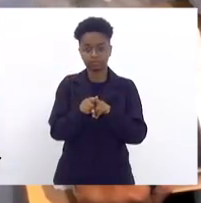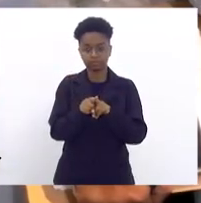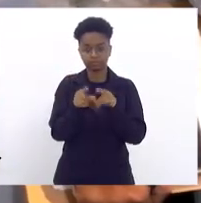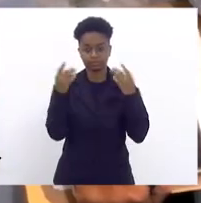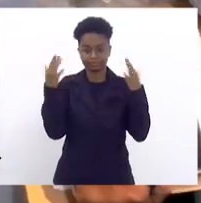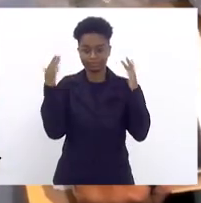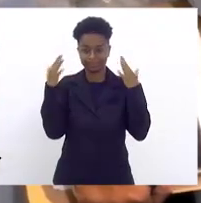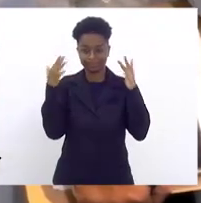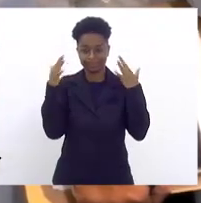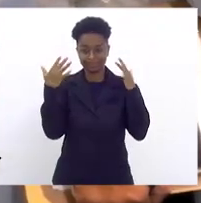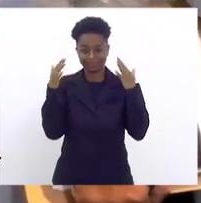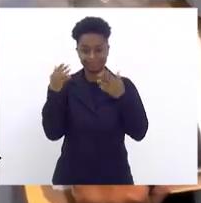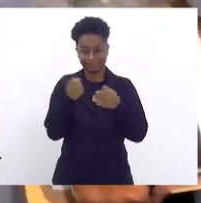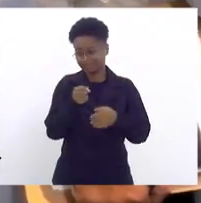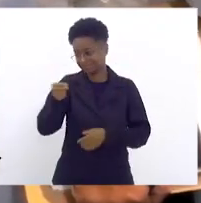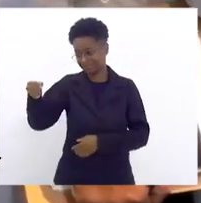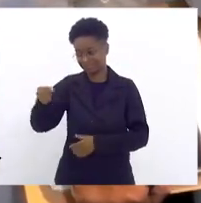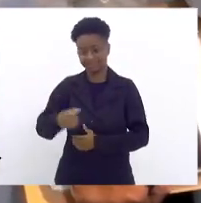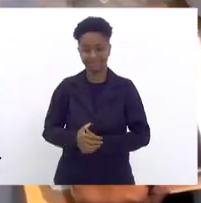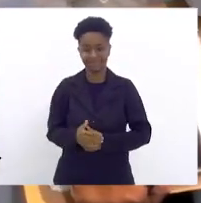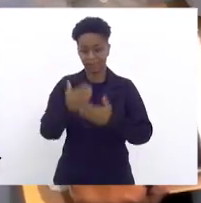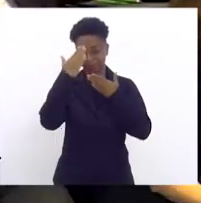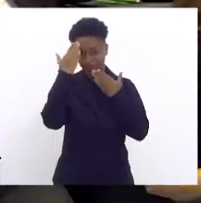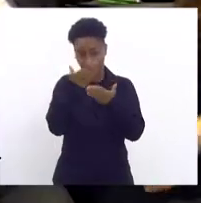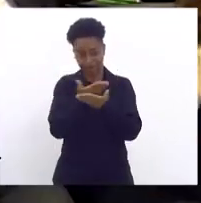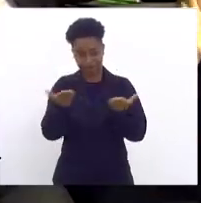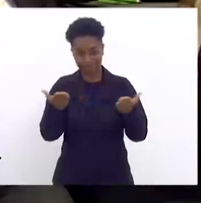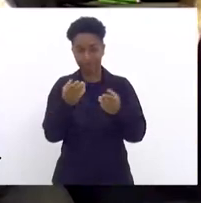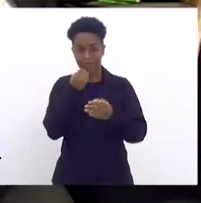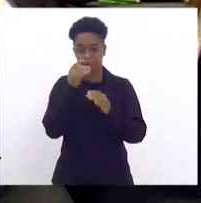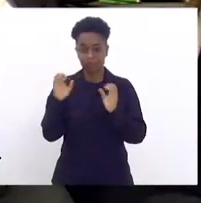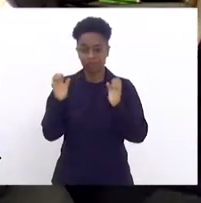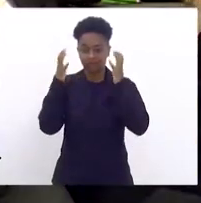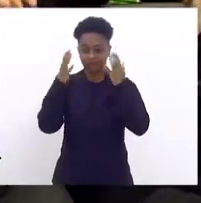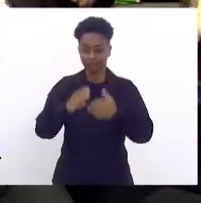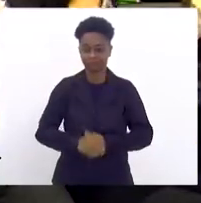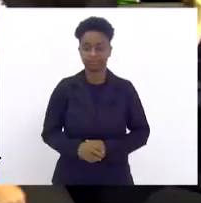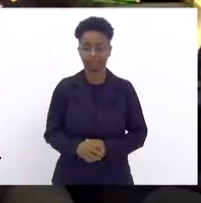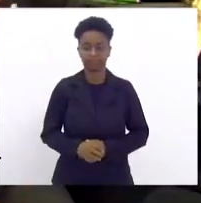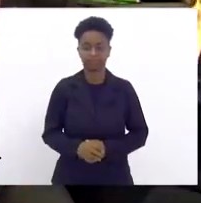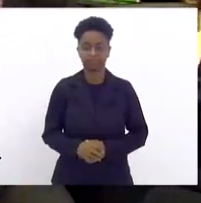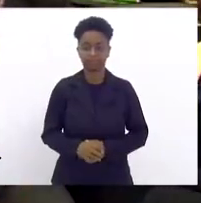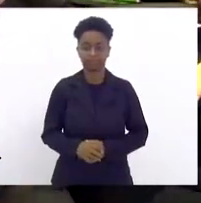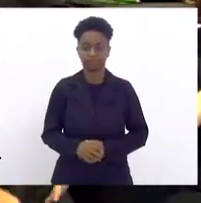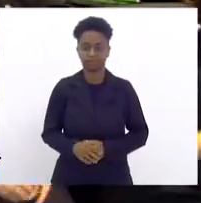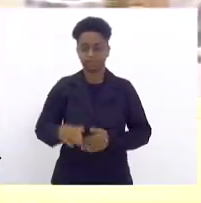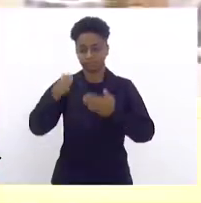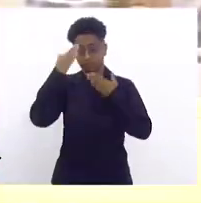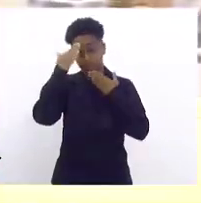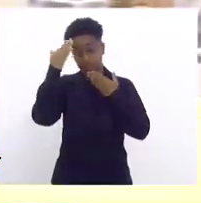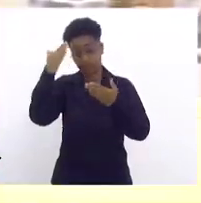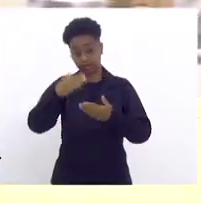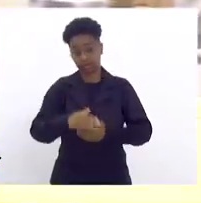e passar que o microfone obrigada a todos um bom evento a todos Obrigado